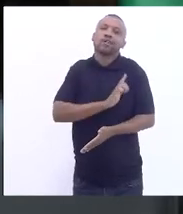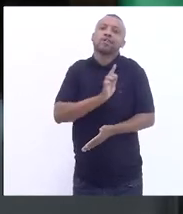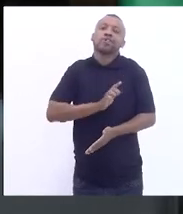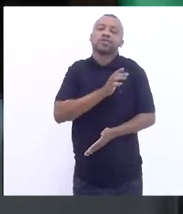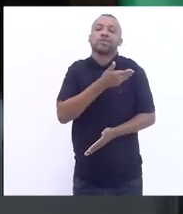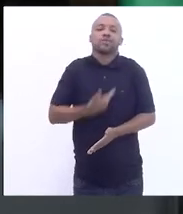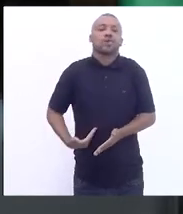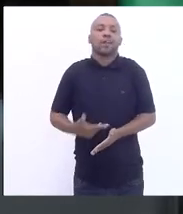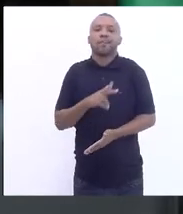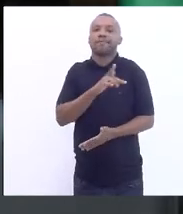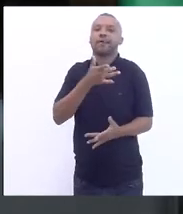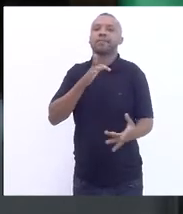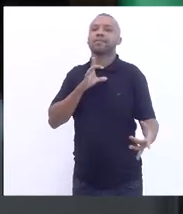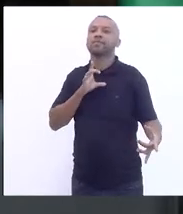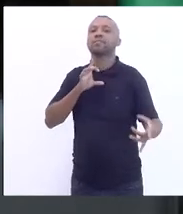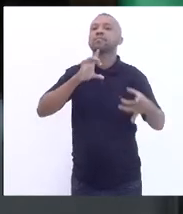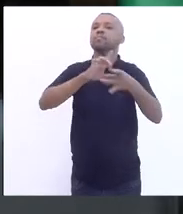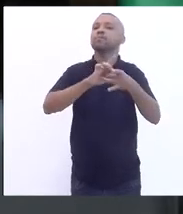das